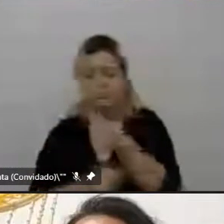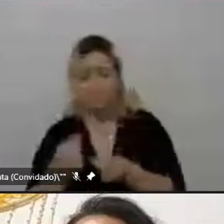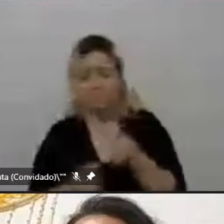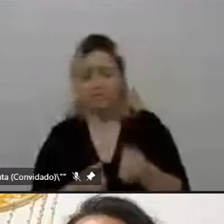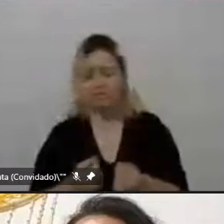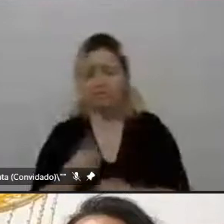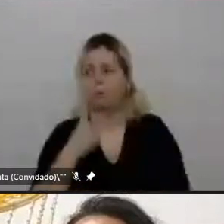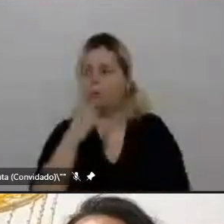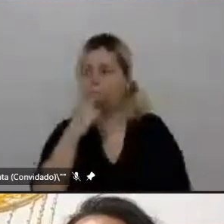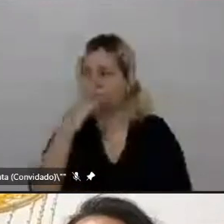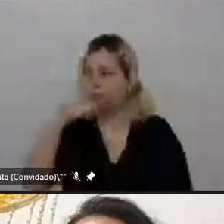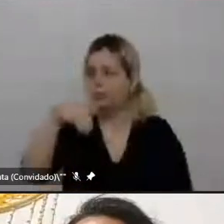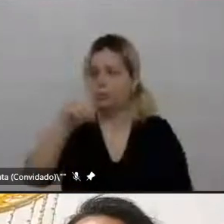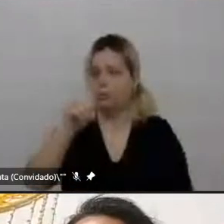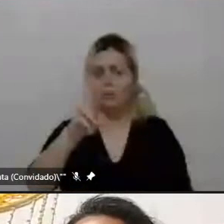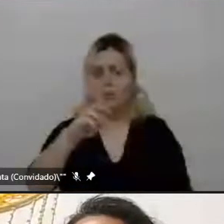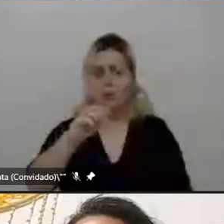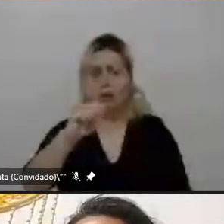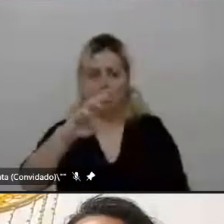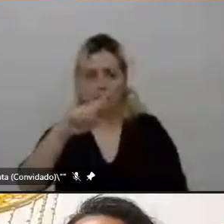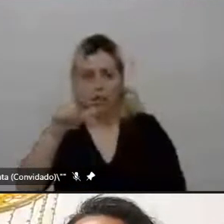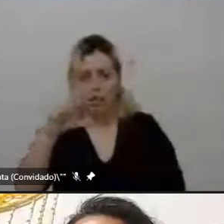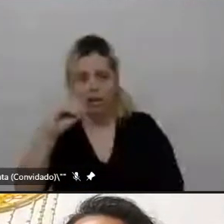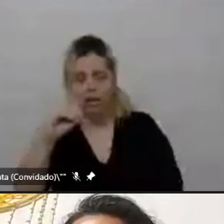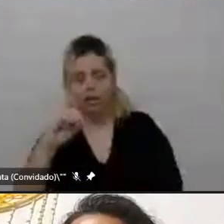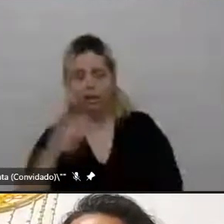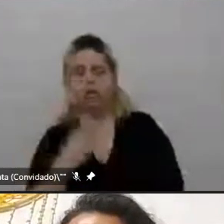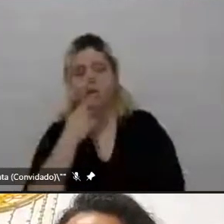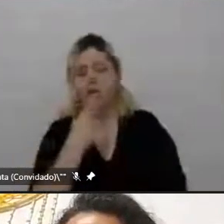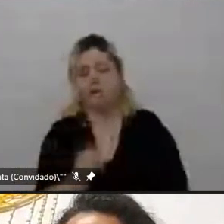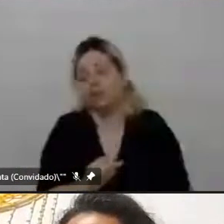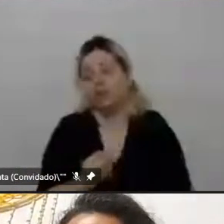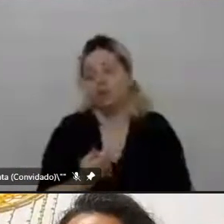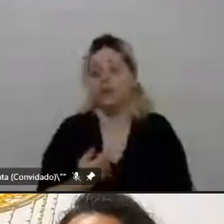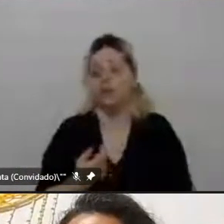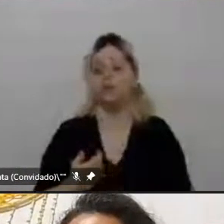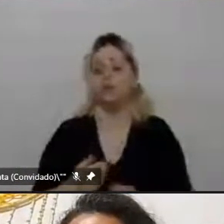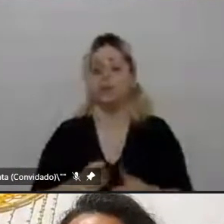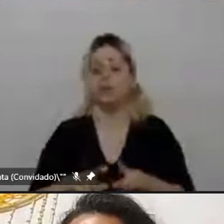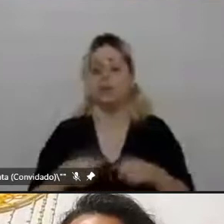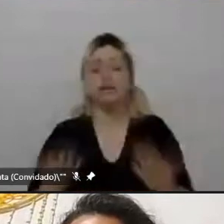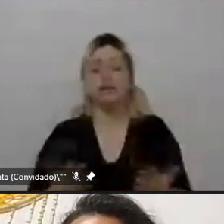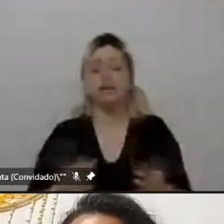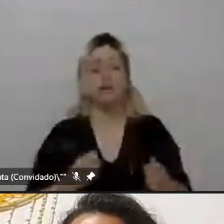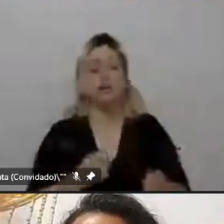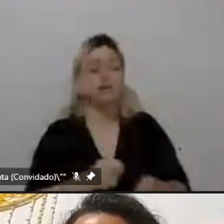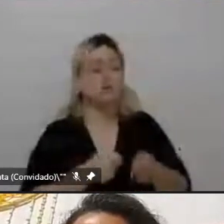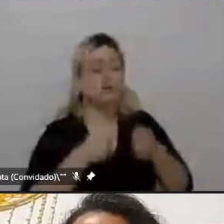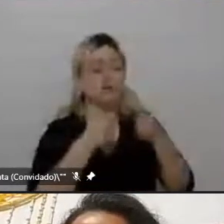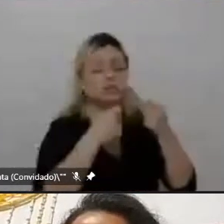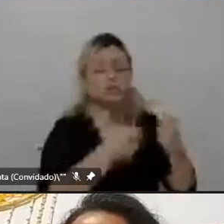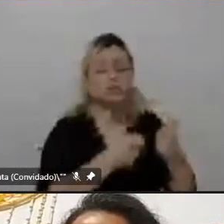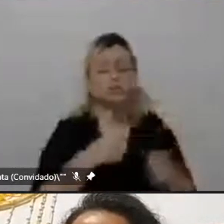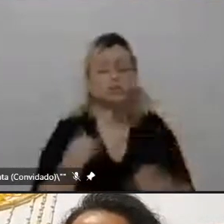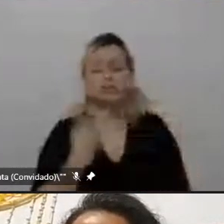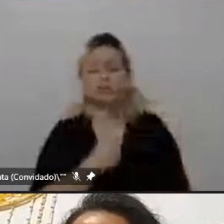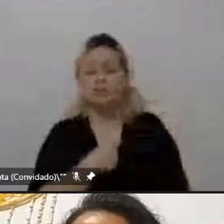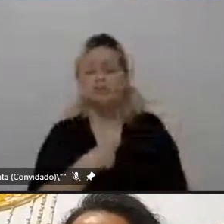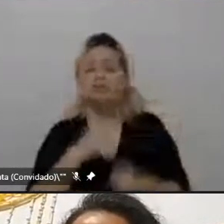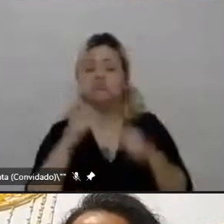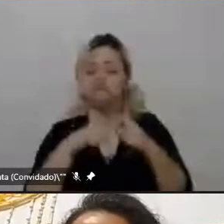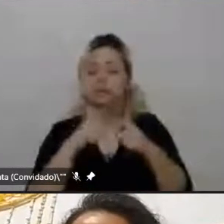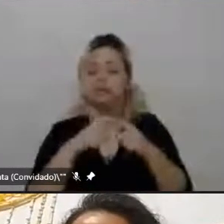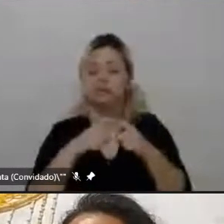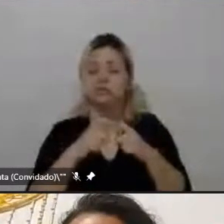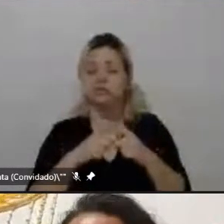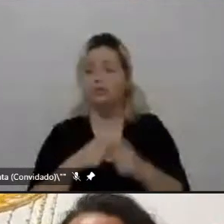Mourão tomando conta disso, né? É, também eu acho que é um desafio nosso dos meios de comunicação, porque o povo não sabe,